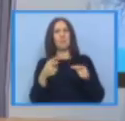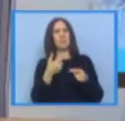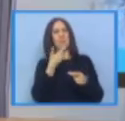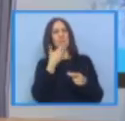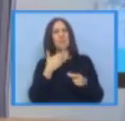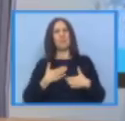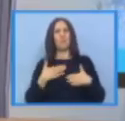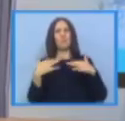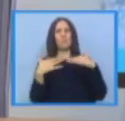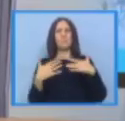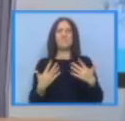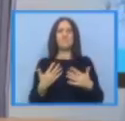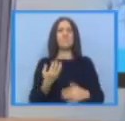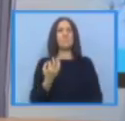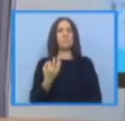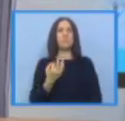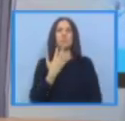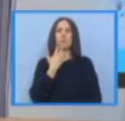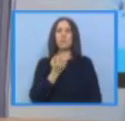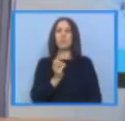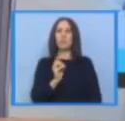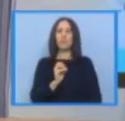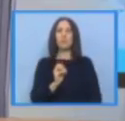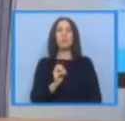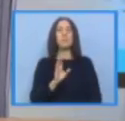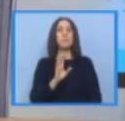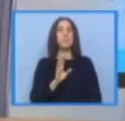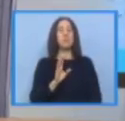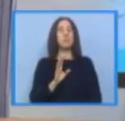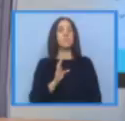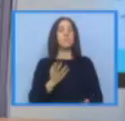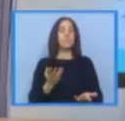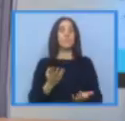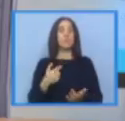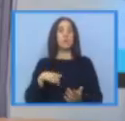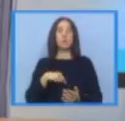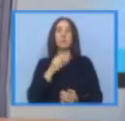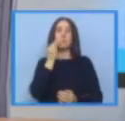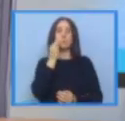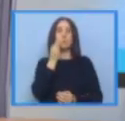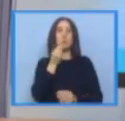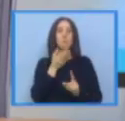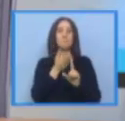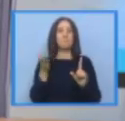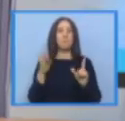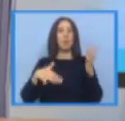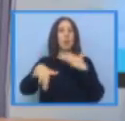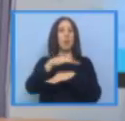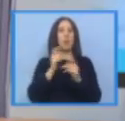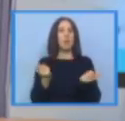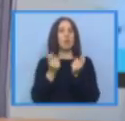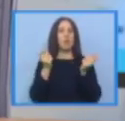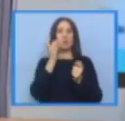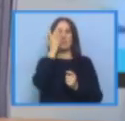futebol, foi obviamente imprudente, mas também estamos a derivar para um populismo que